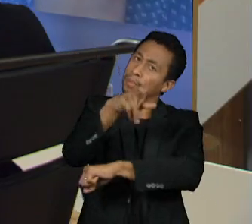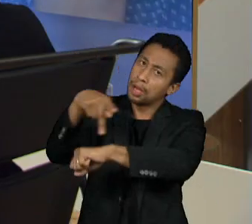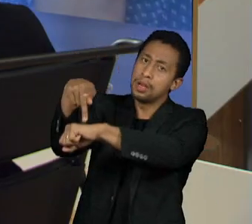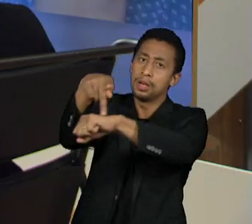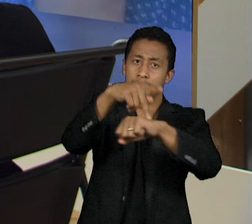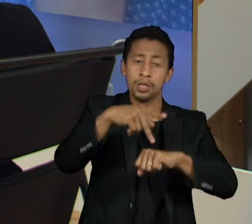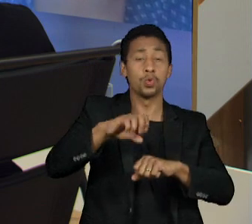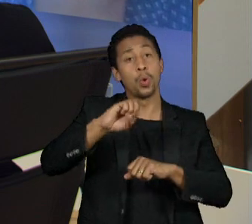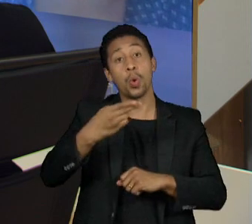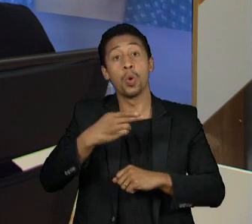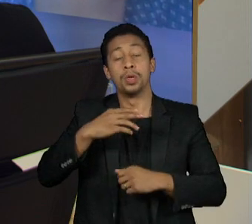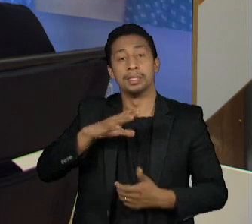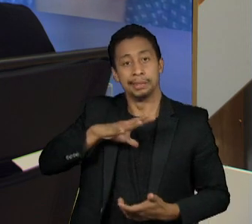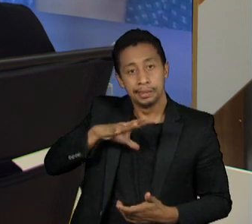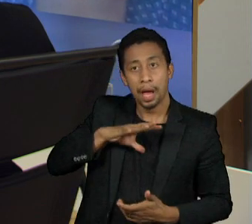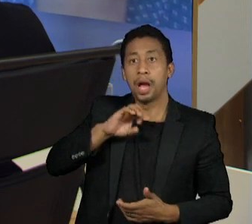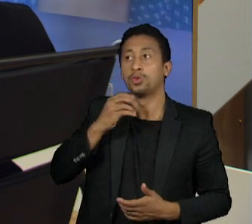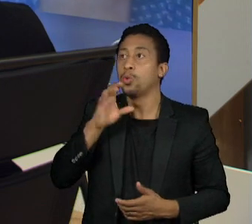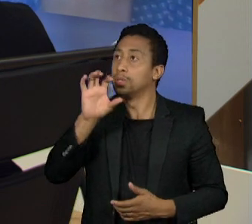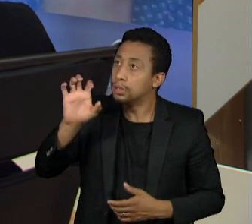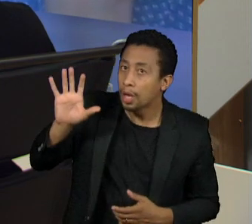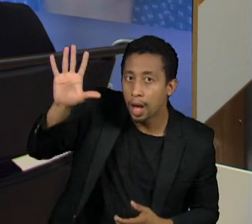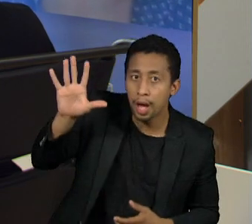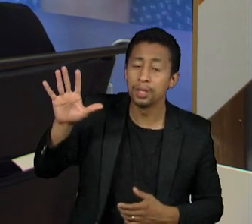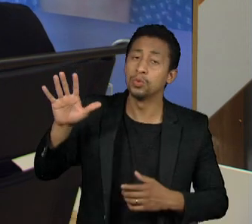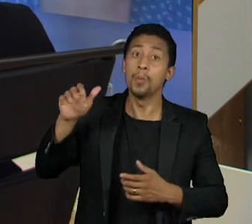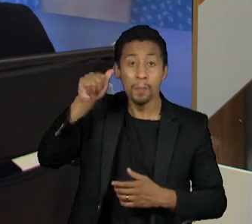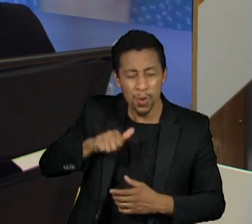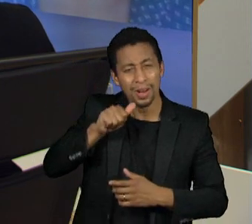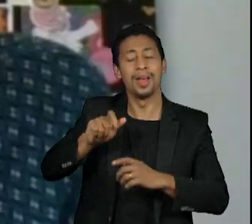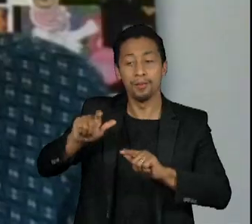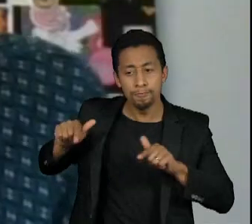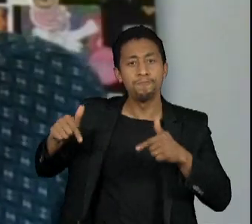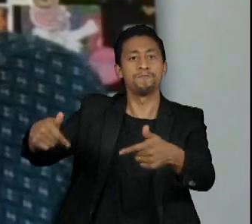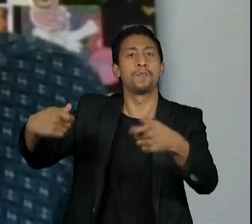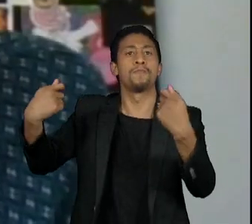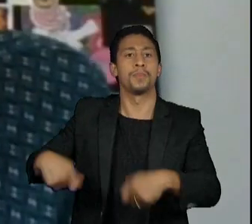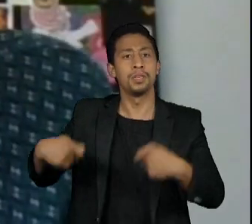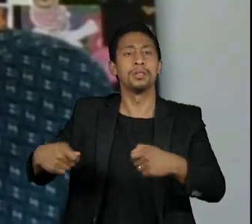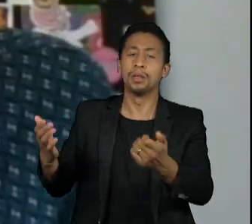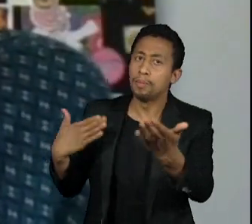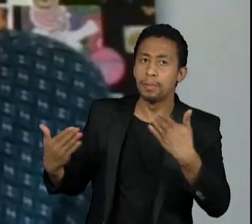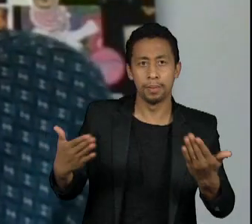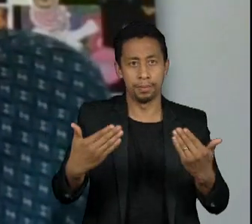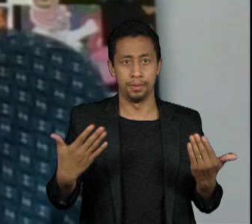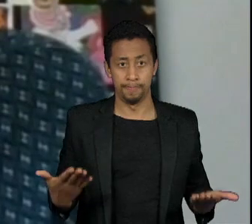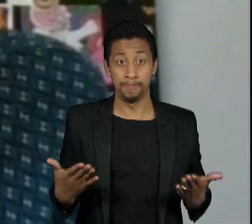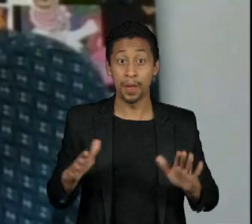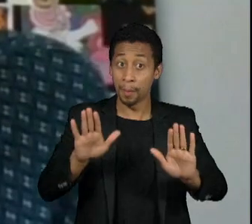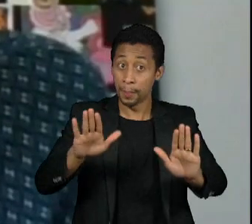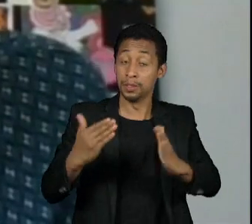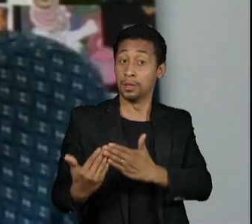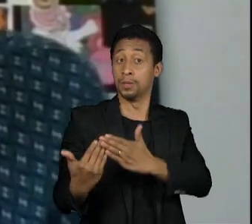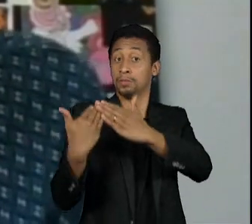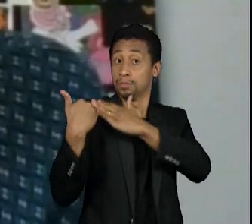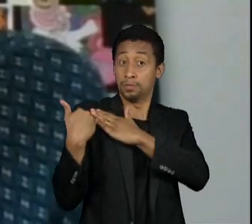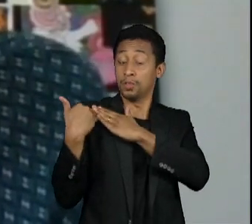de cidade, de estado. Essas pessoas têm que estar ali, no debate, na discussão. Mas a responsabilidade é de todo